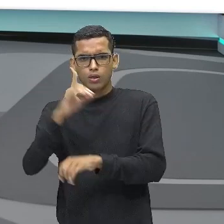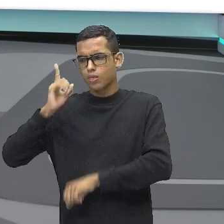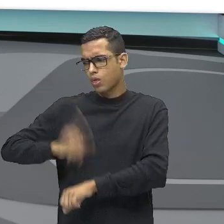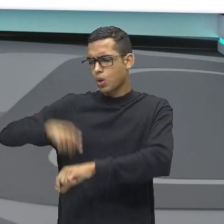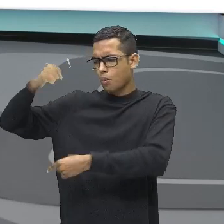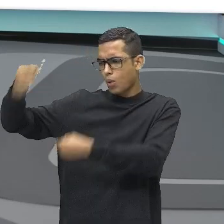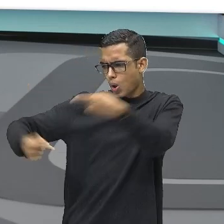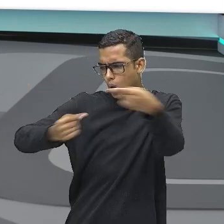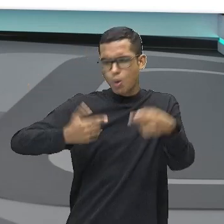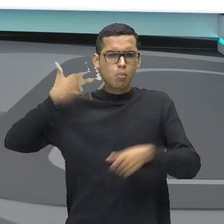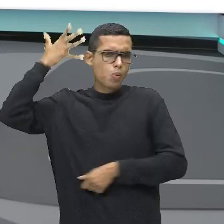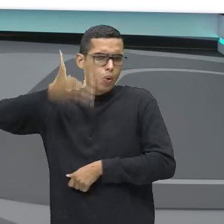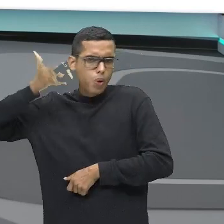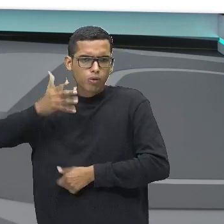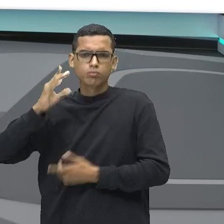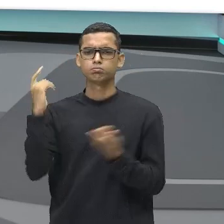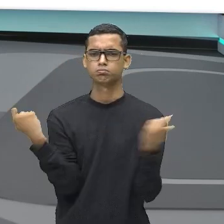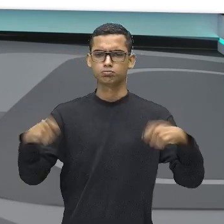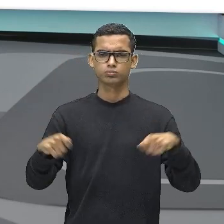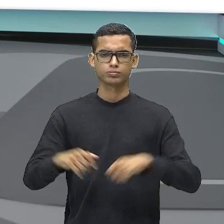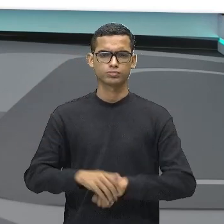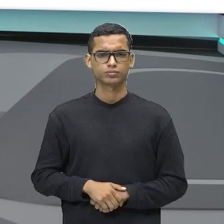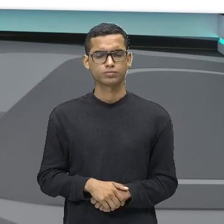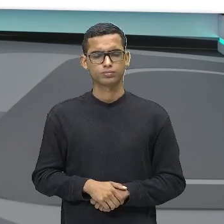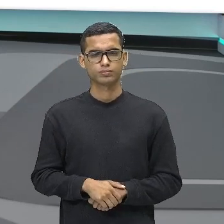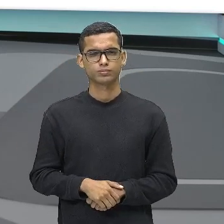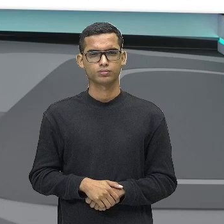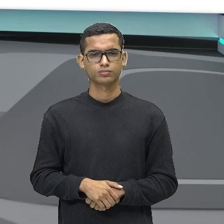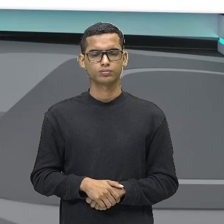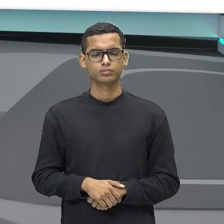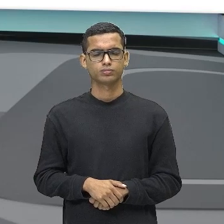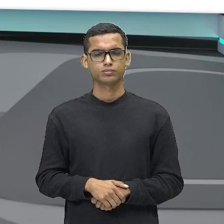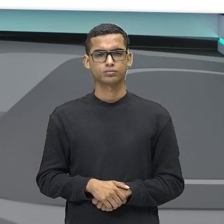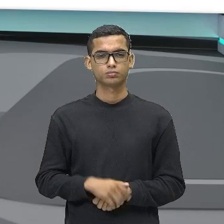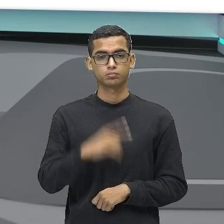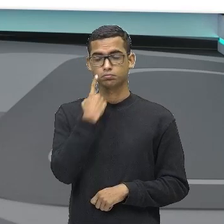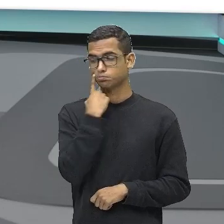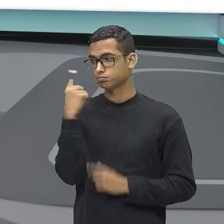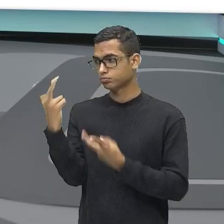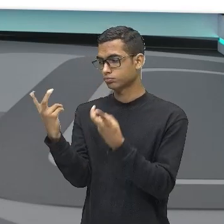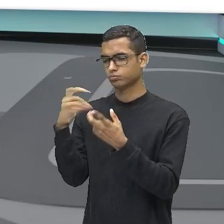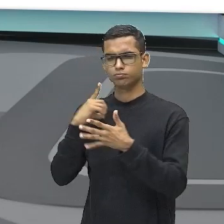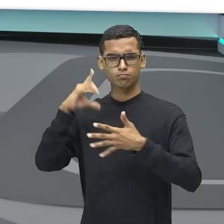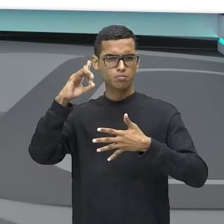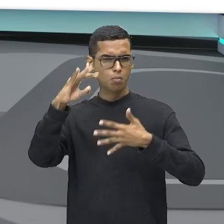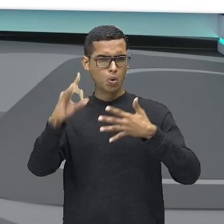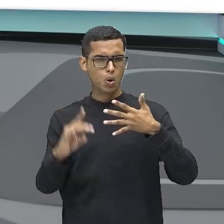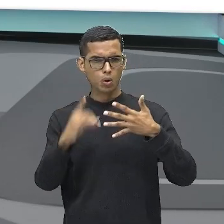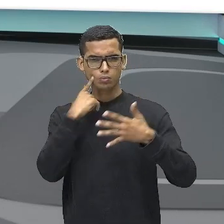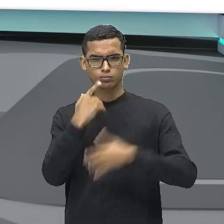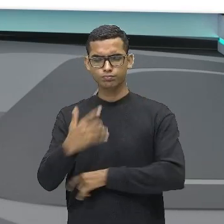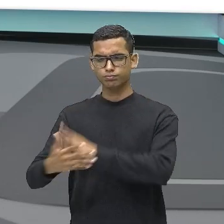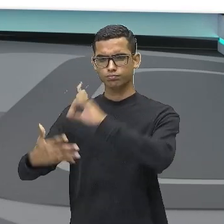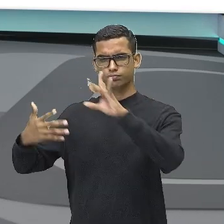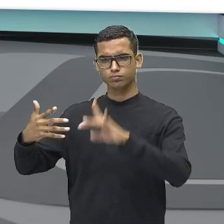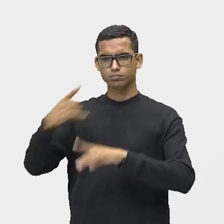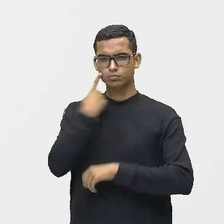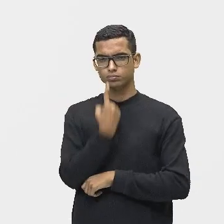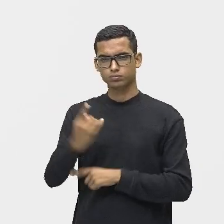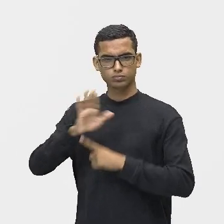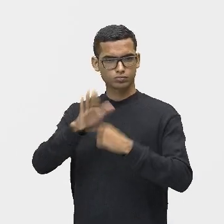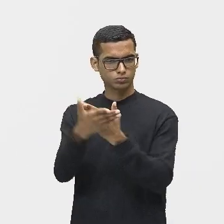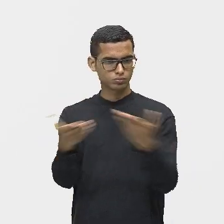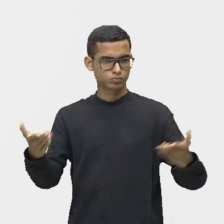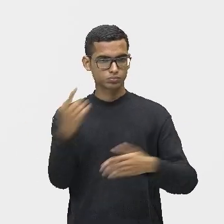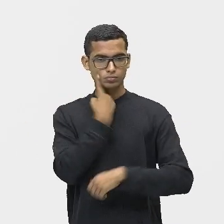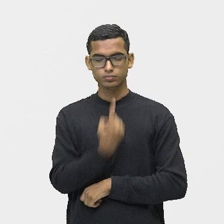de oralidade, de discussão, ok? Vamos observar cada um desses pontos de um roteiro de planejamento de debate? Colocando aí para vocês.